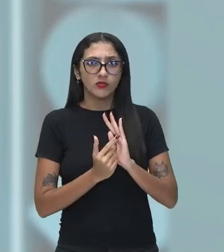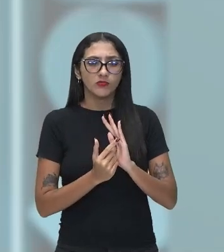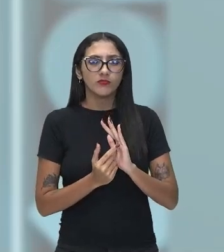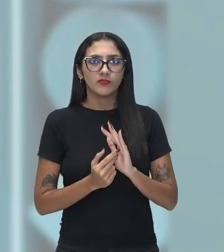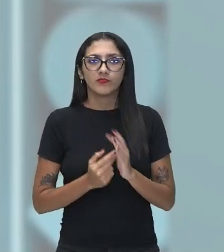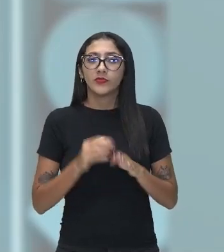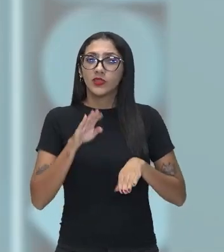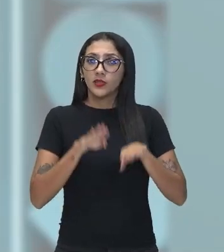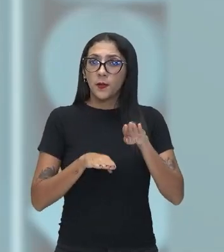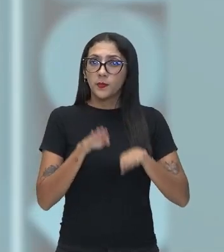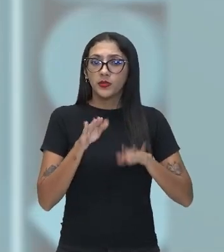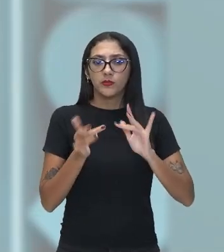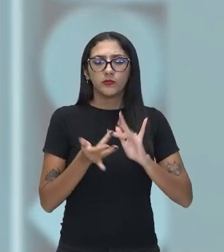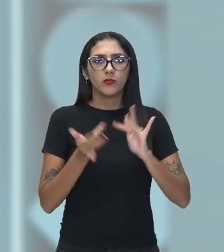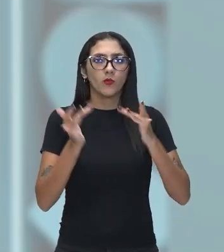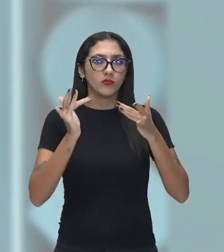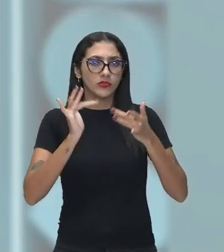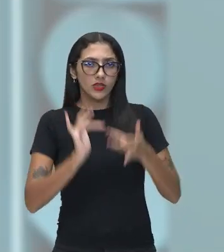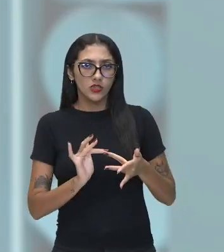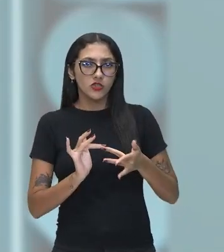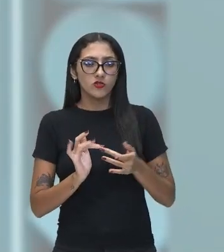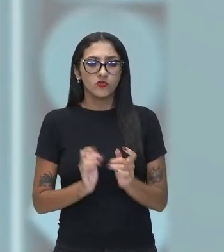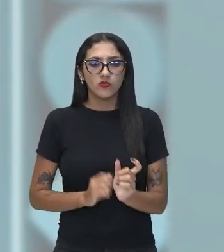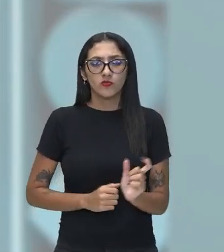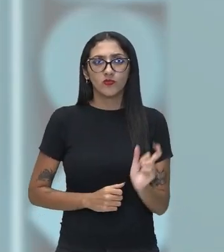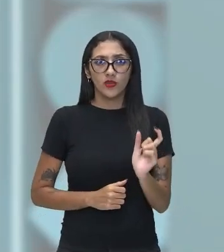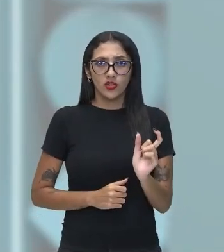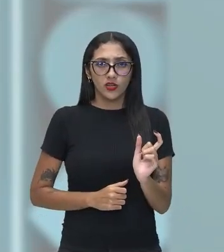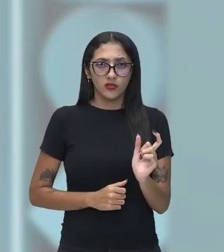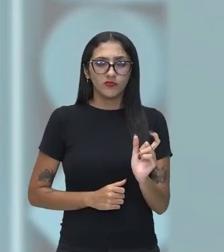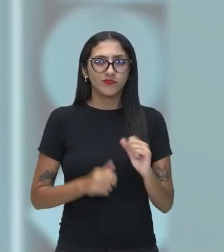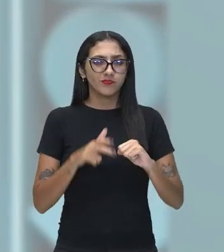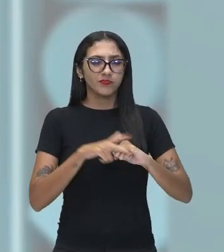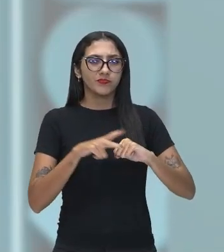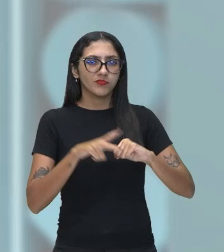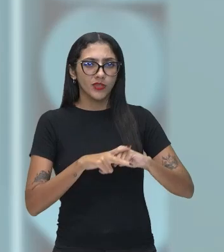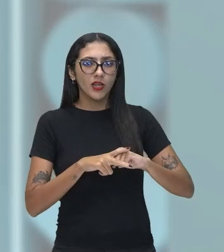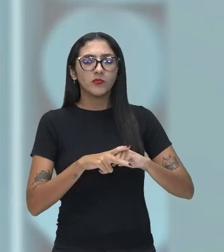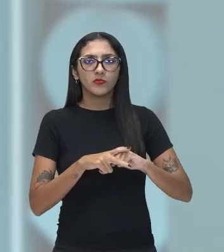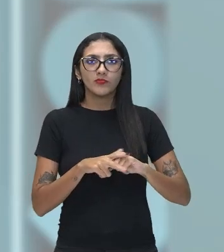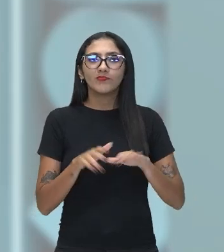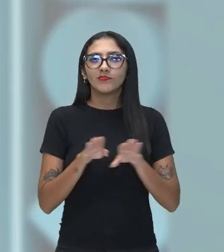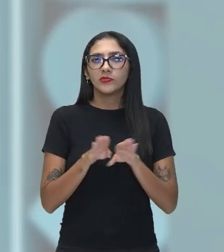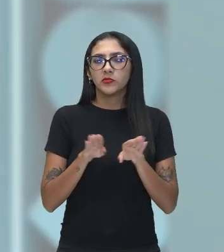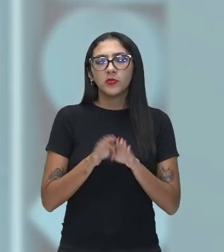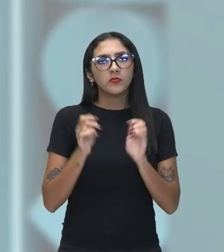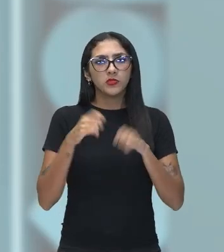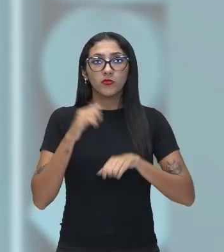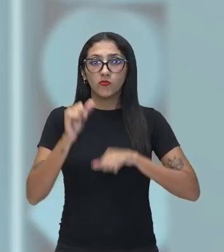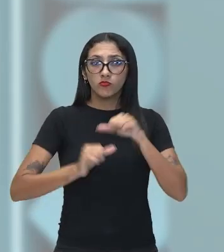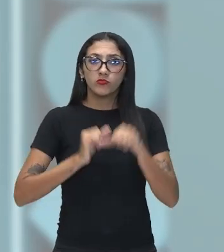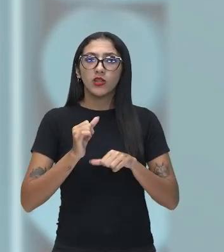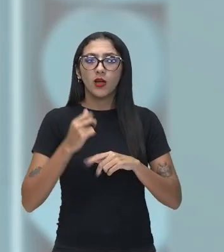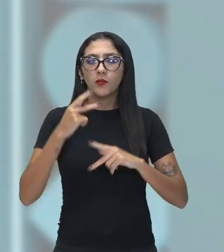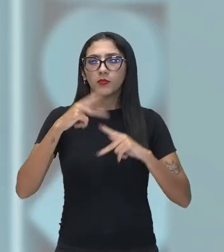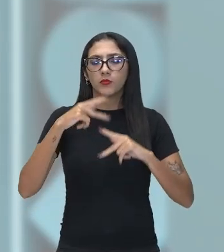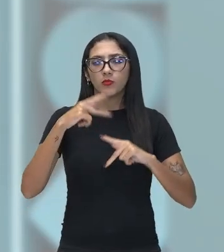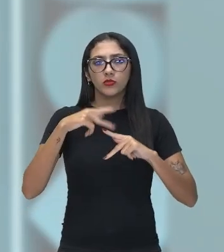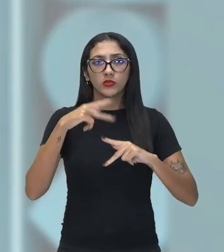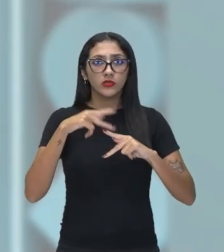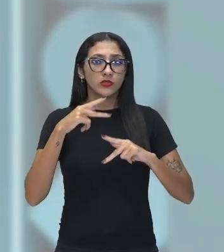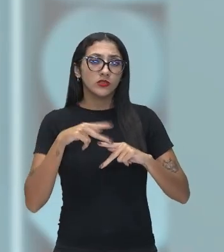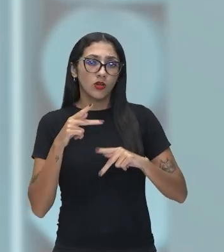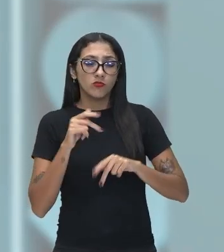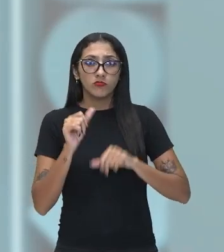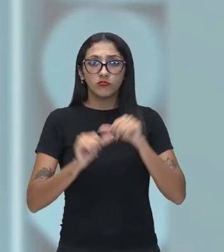o sentido expresso pelo contexto em que o verbo é utilizado, eu posso utilizar determinada